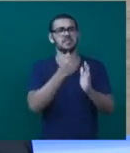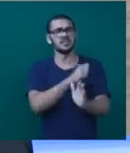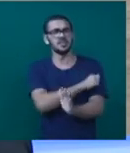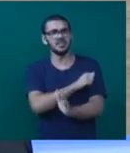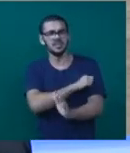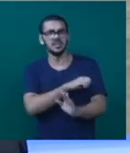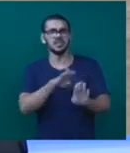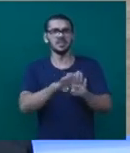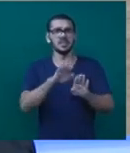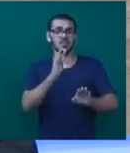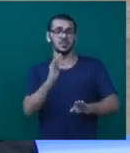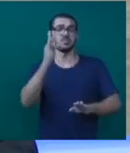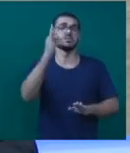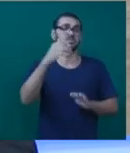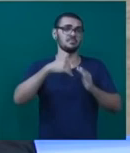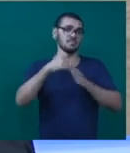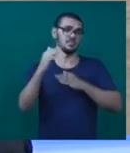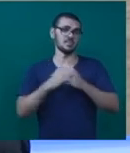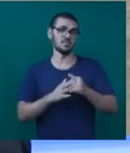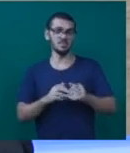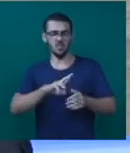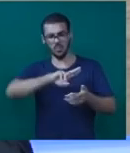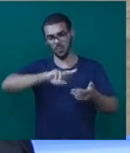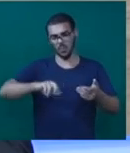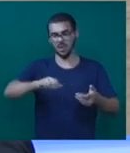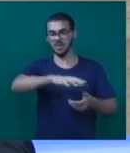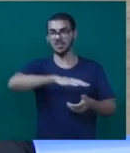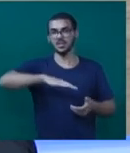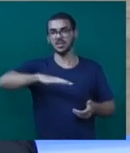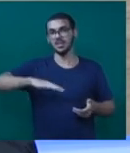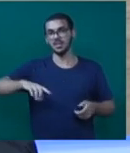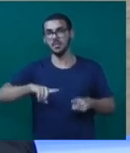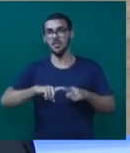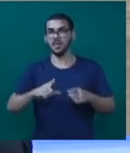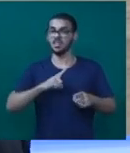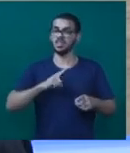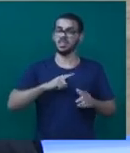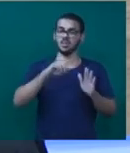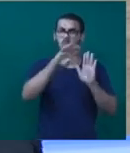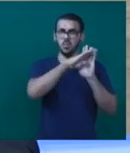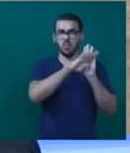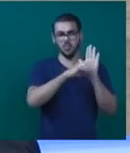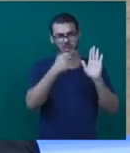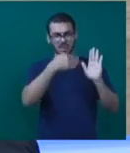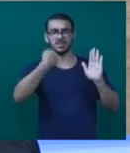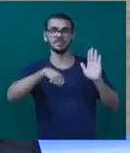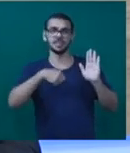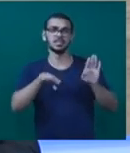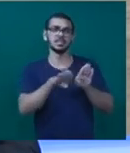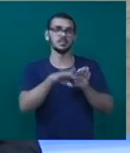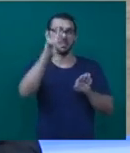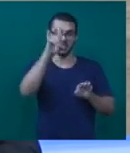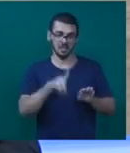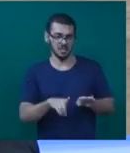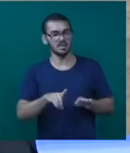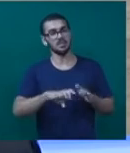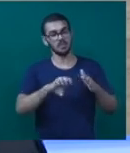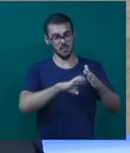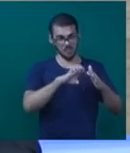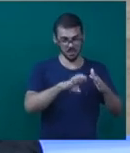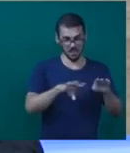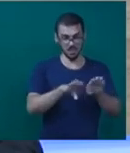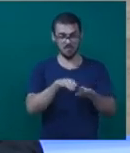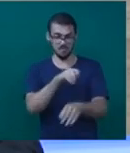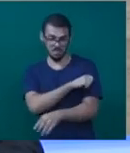futuros profissionais, em diferentes áreas, mas existem muitos direitos e deveres que têm que ser cumpridos por ambas as partes. A gente